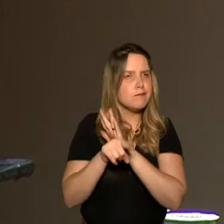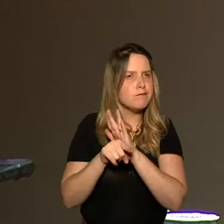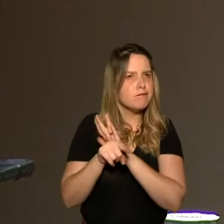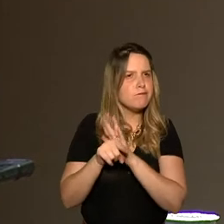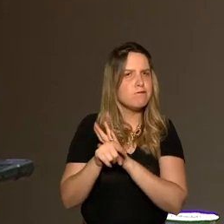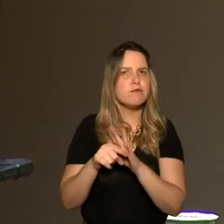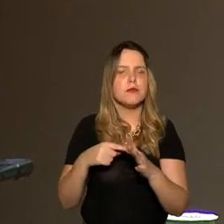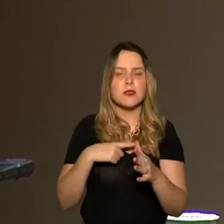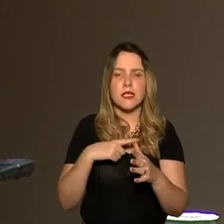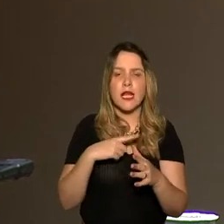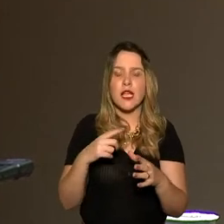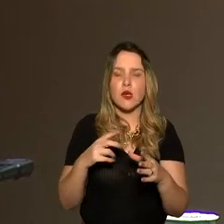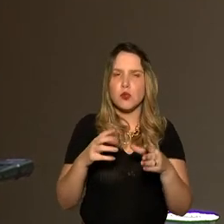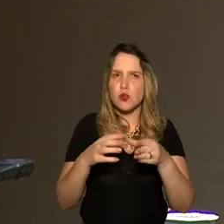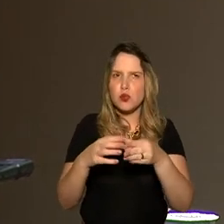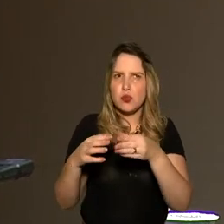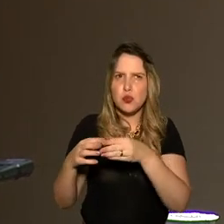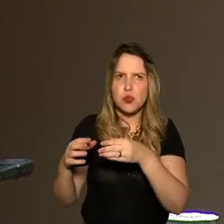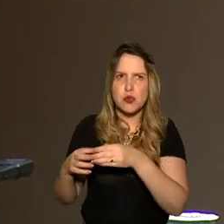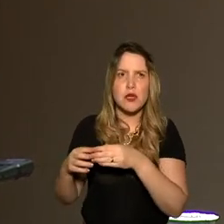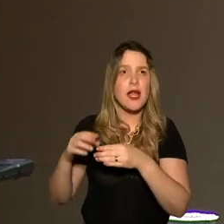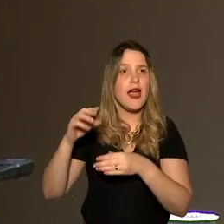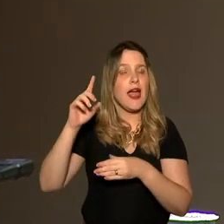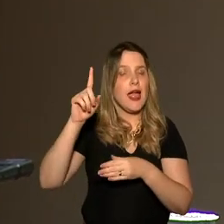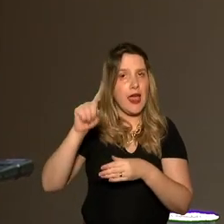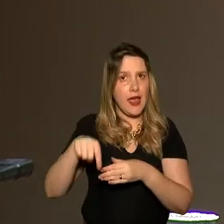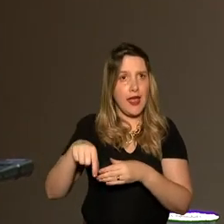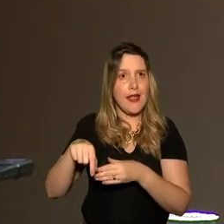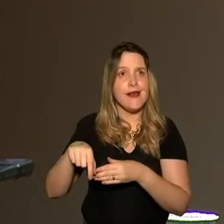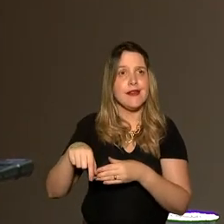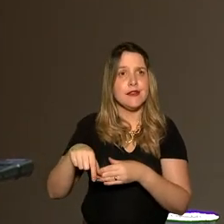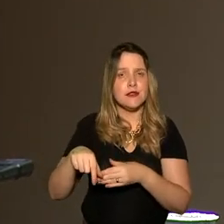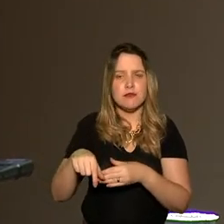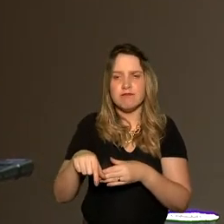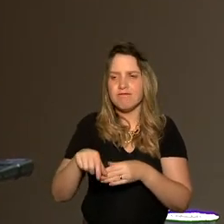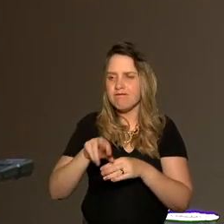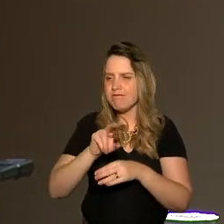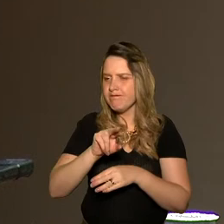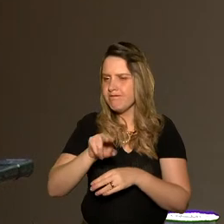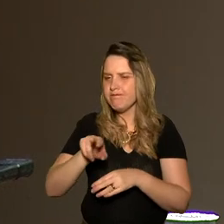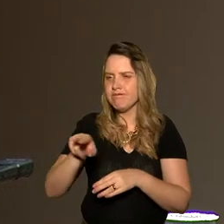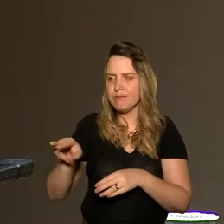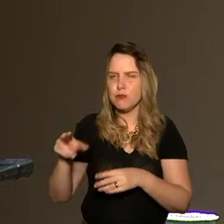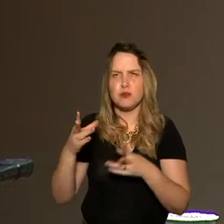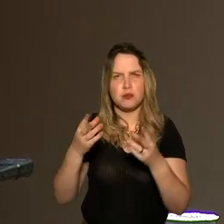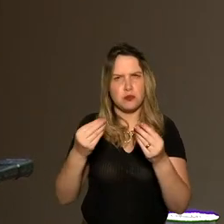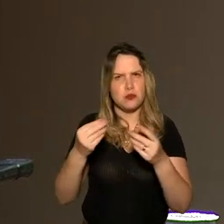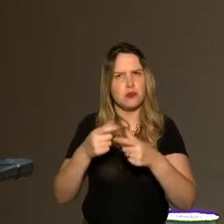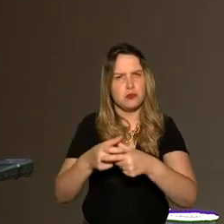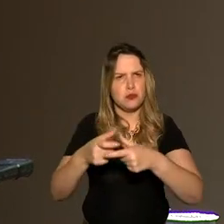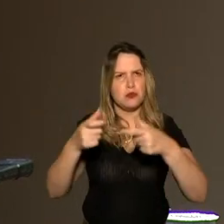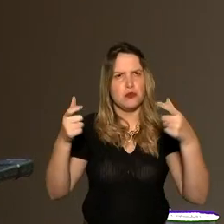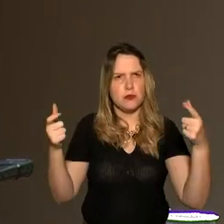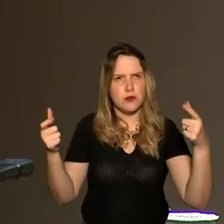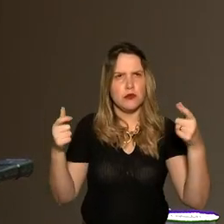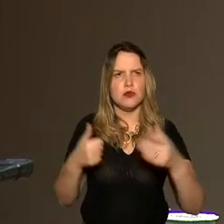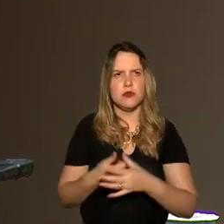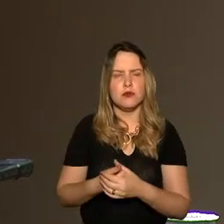tem um país que é que tem uma diversidade cultural muito grande